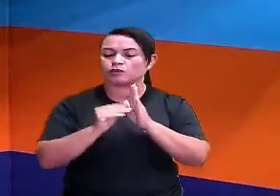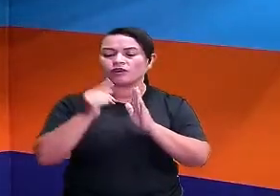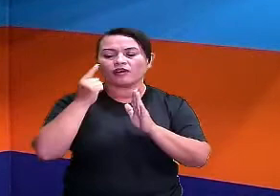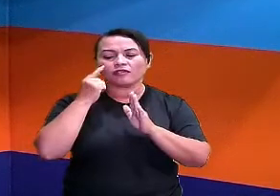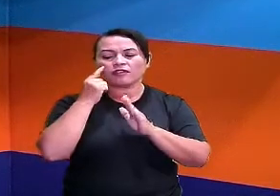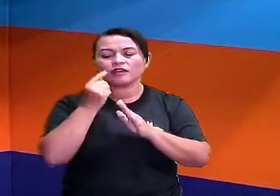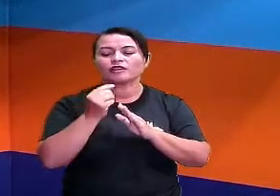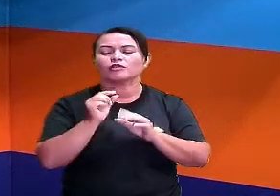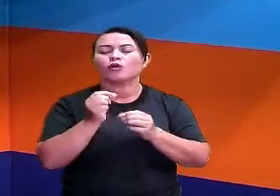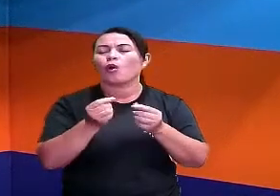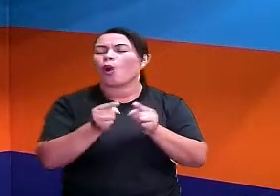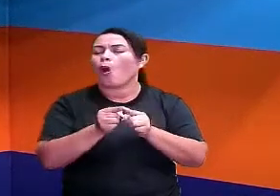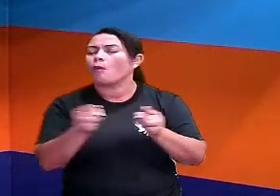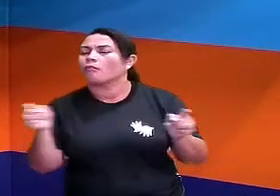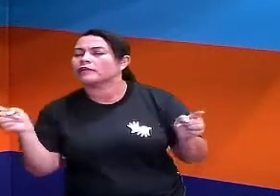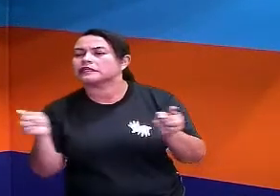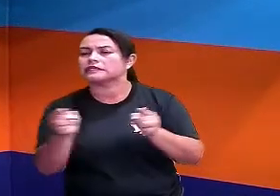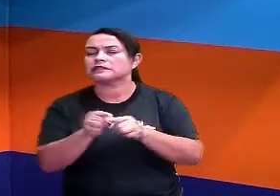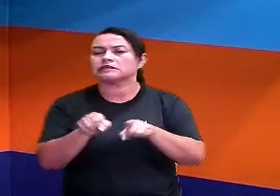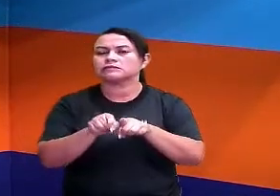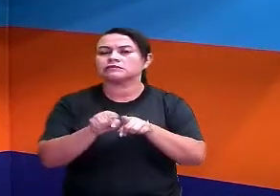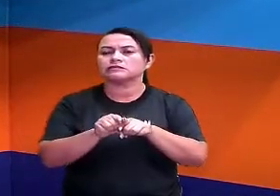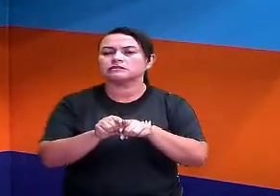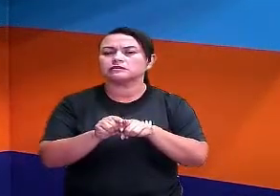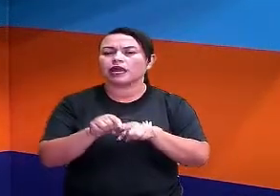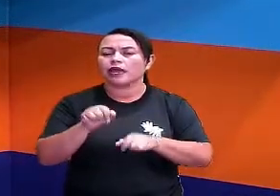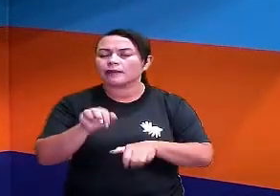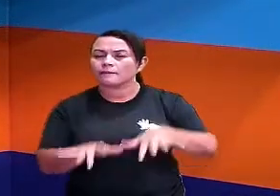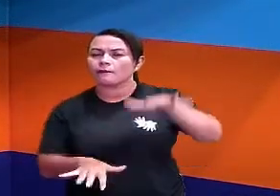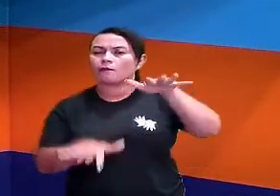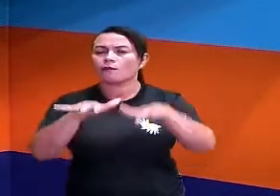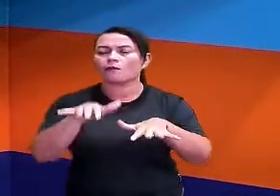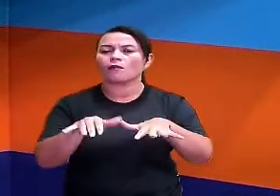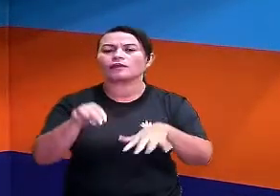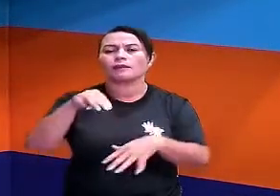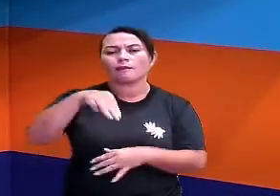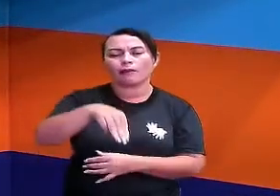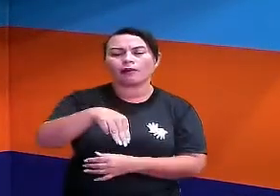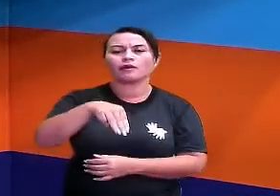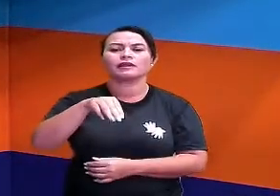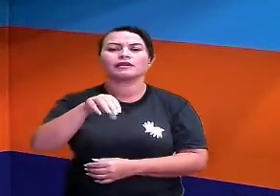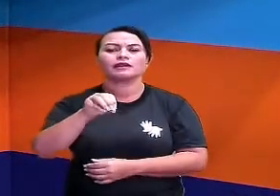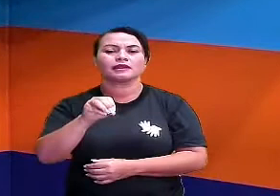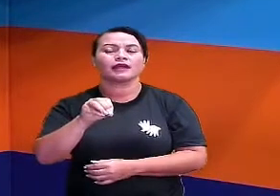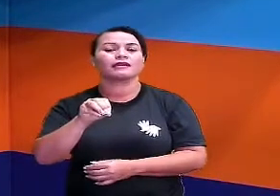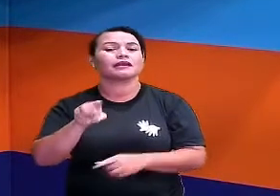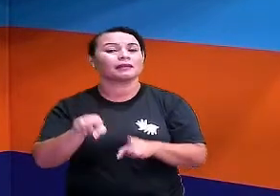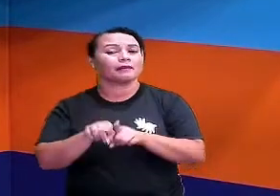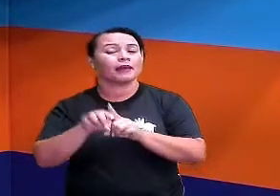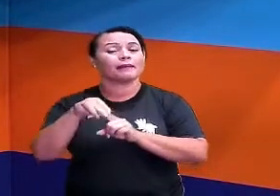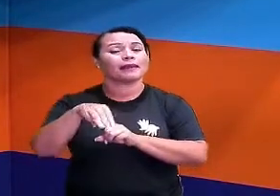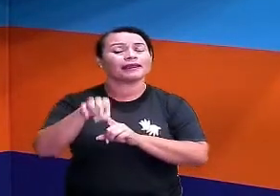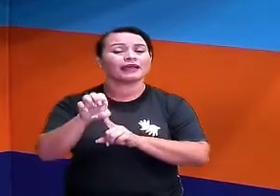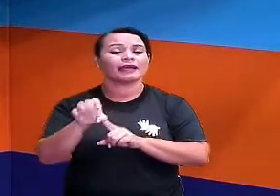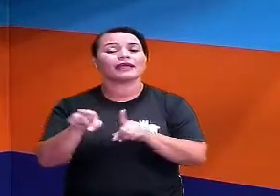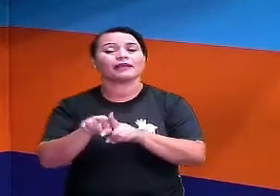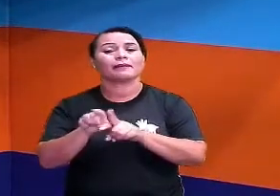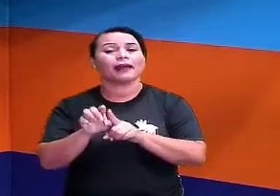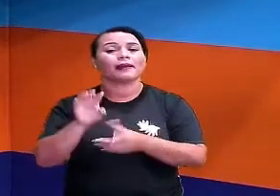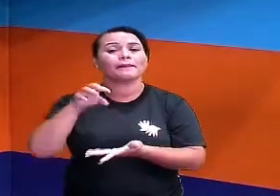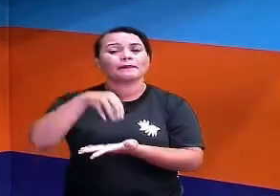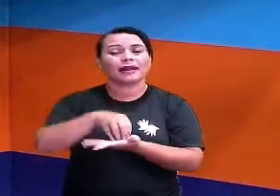tendência central, moda, mediana e média aritmética. O que é que eu espero que vocês compreendam